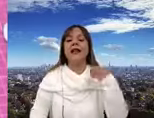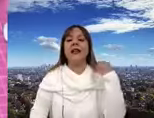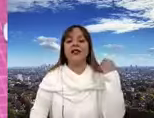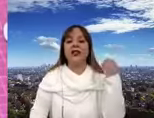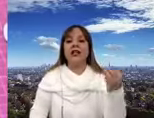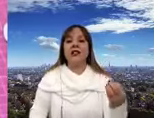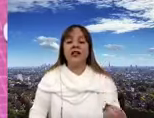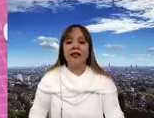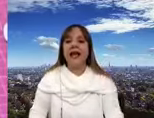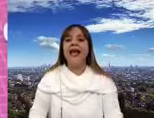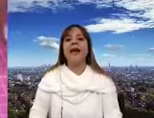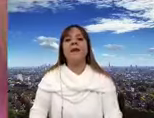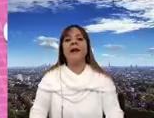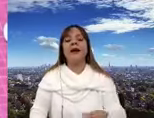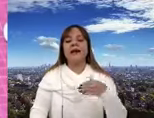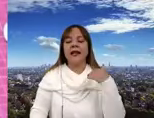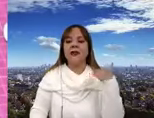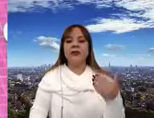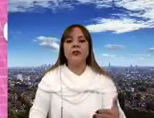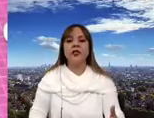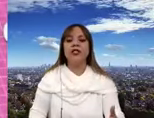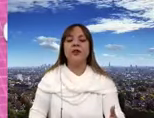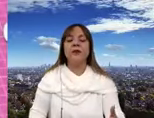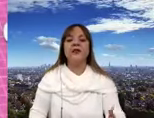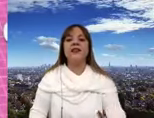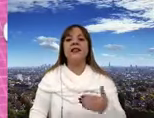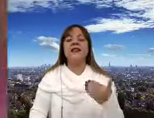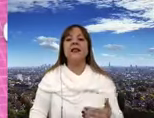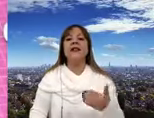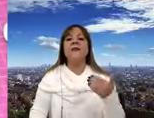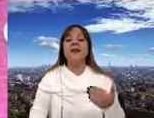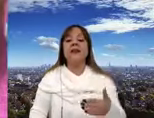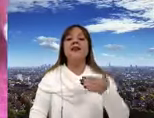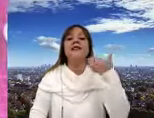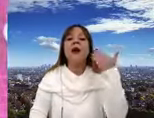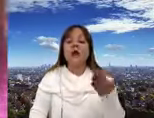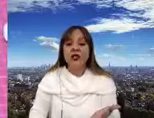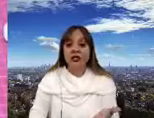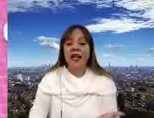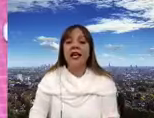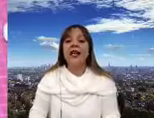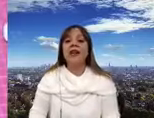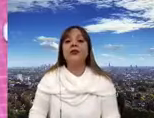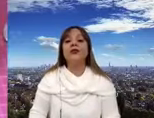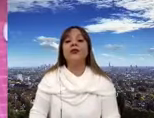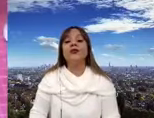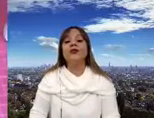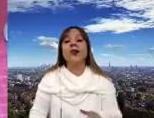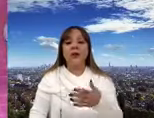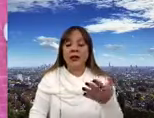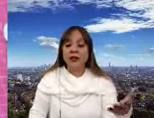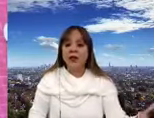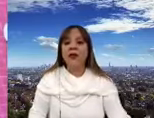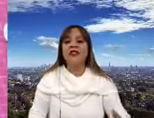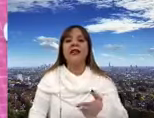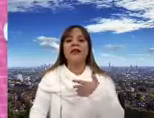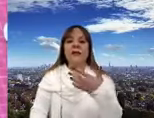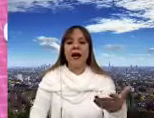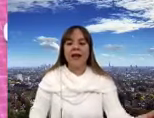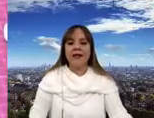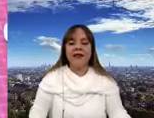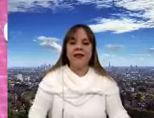de entrega, para entregar tudo bonitinho para vocês e também respeitando a saúde, né? Dos colaboradores, de quem trabalha na